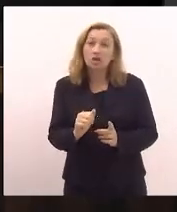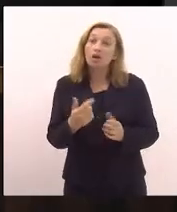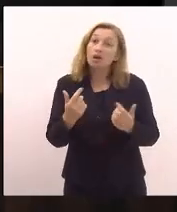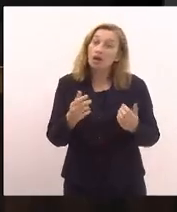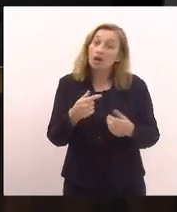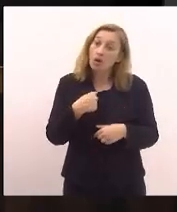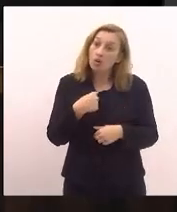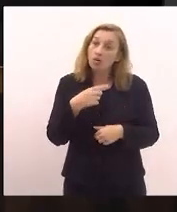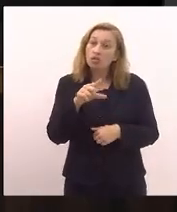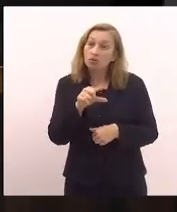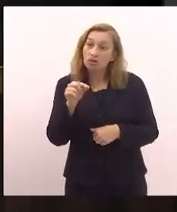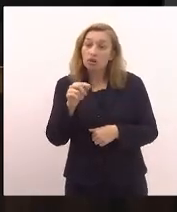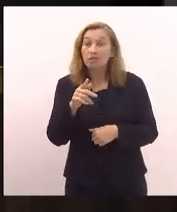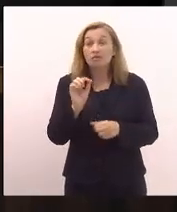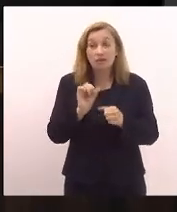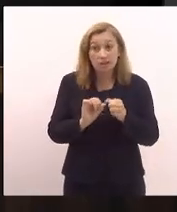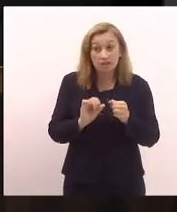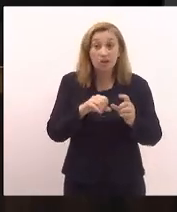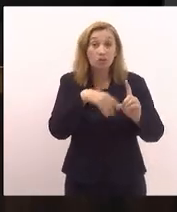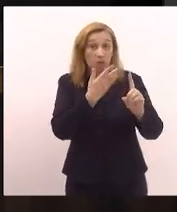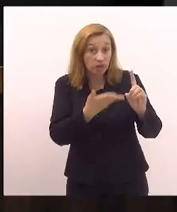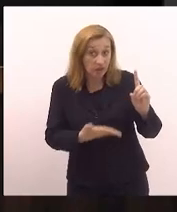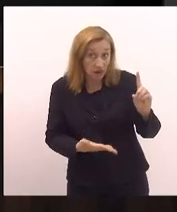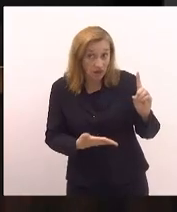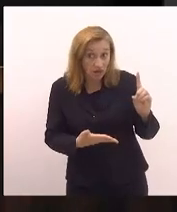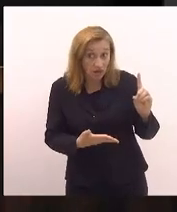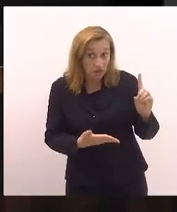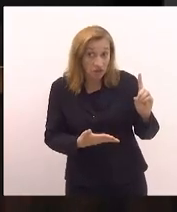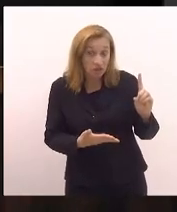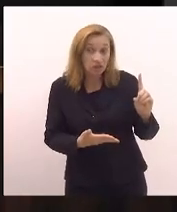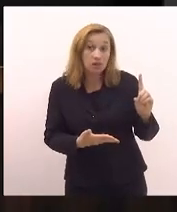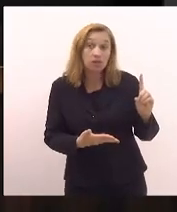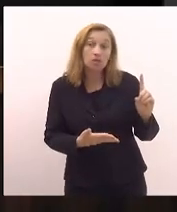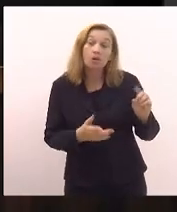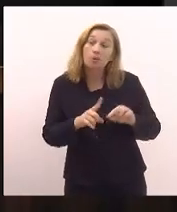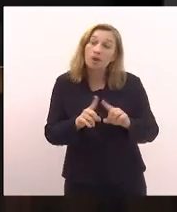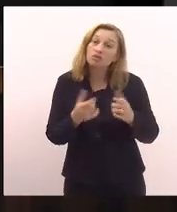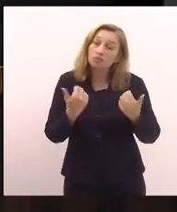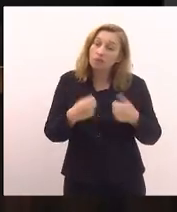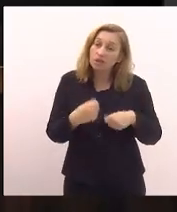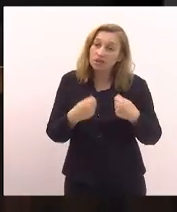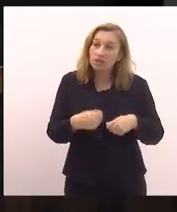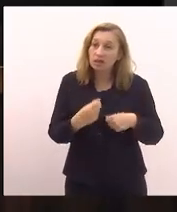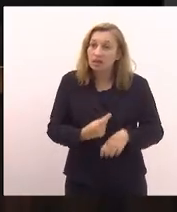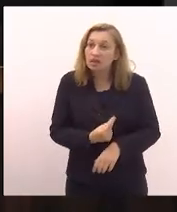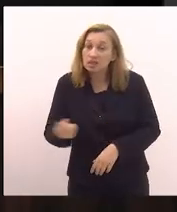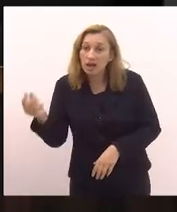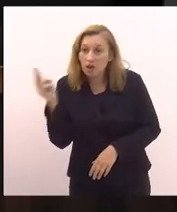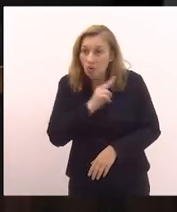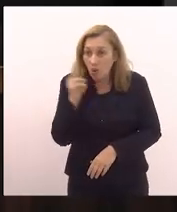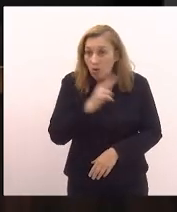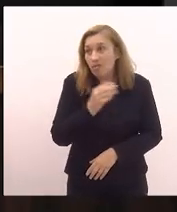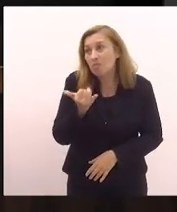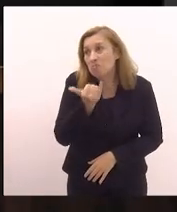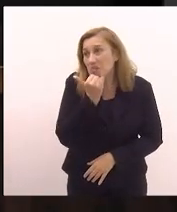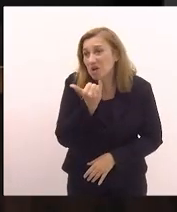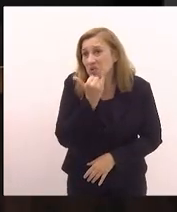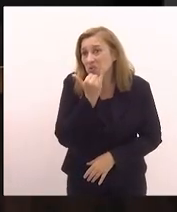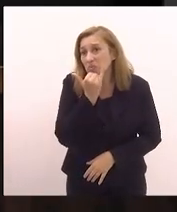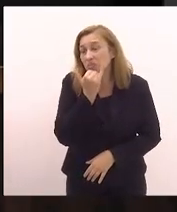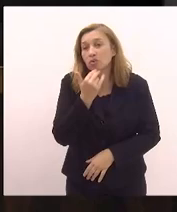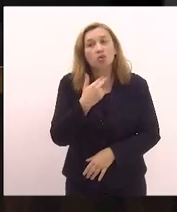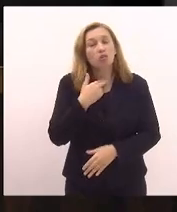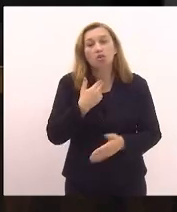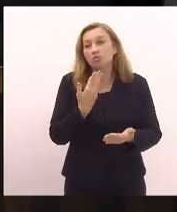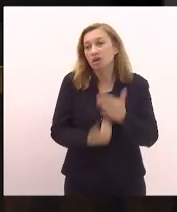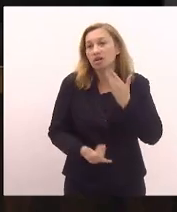preferi fazer, né, fazer as homenagens... Mas eu vou precisar, se eu sair correndo, vocês me perdoem, que é só para eu não